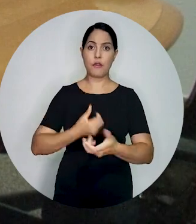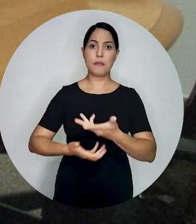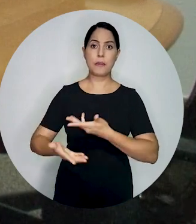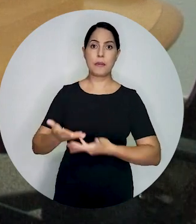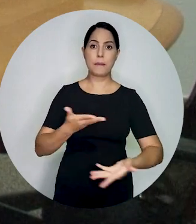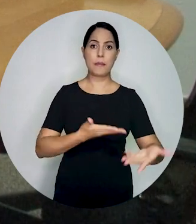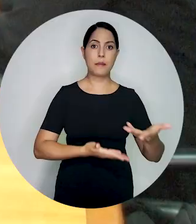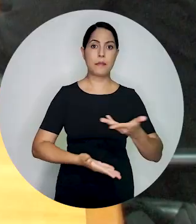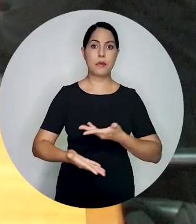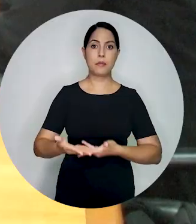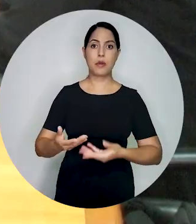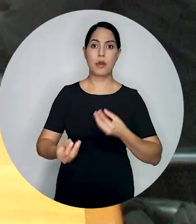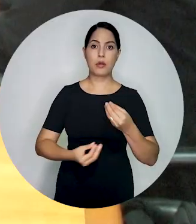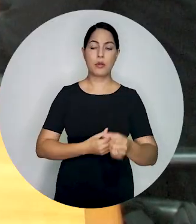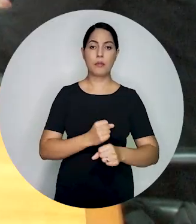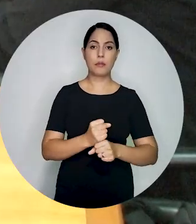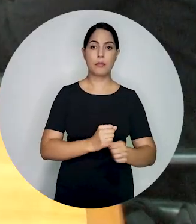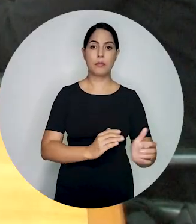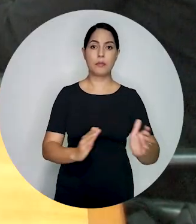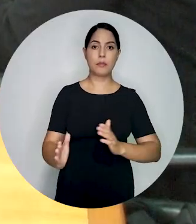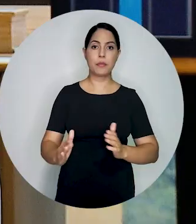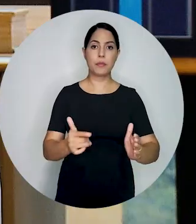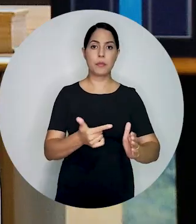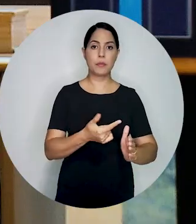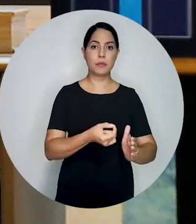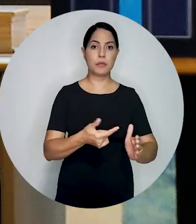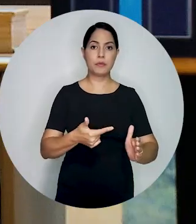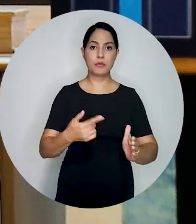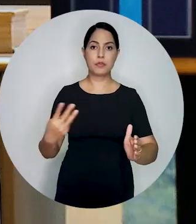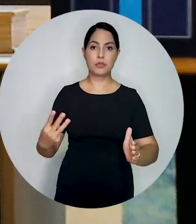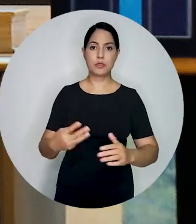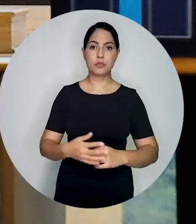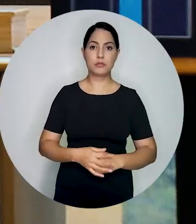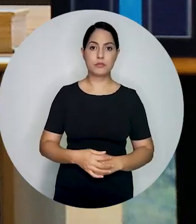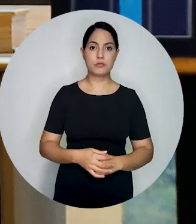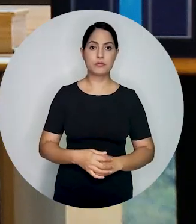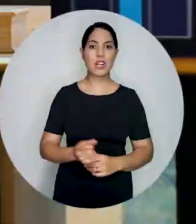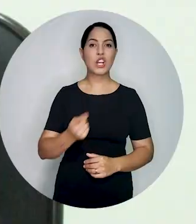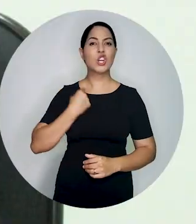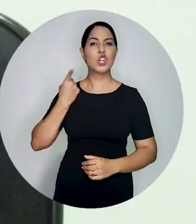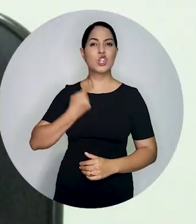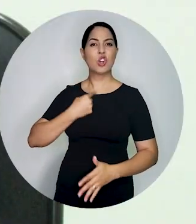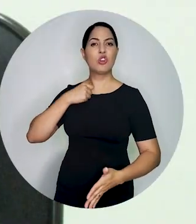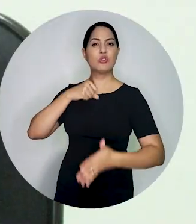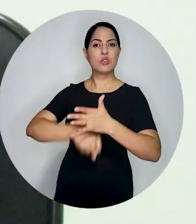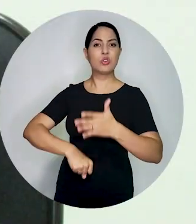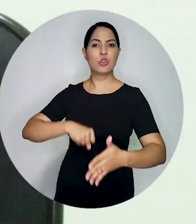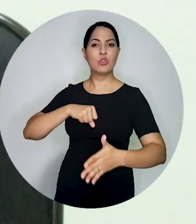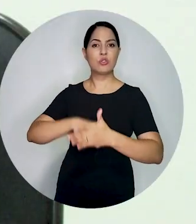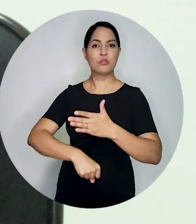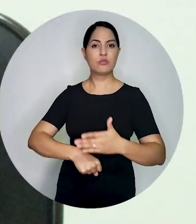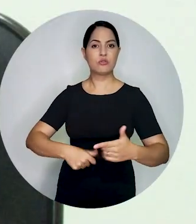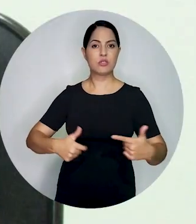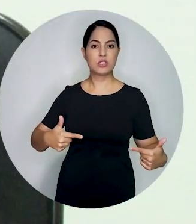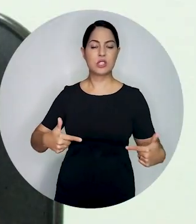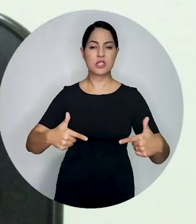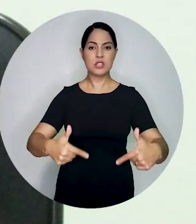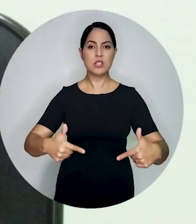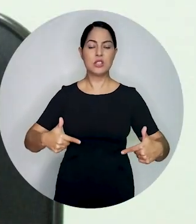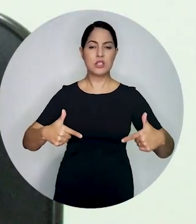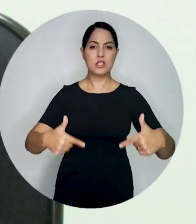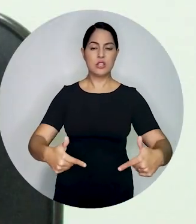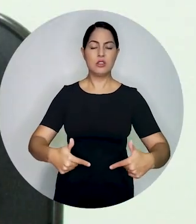do colegiado junto às diretoras das seccionais ao longo de 2023. Estamos em 2023 com gás